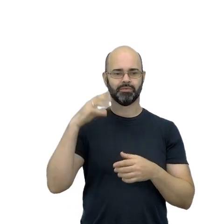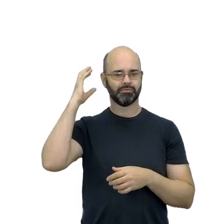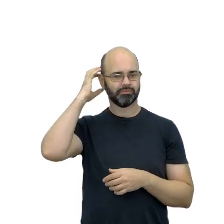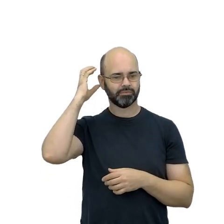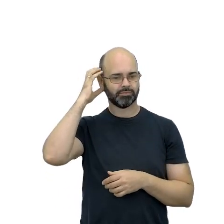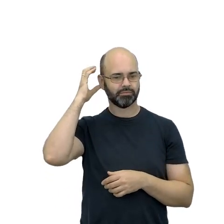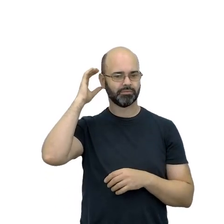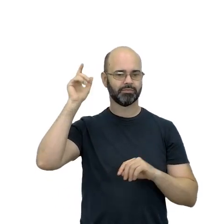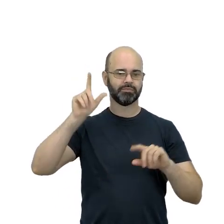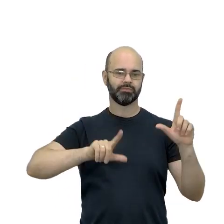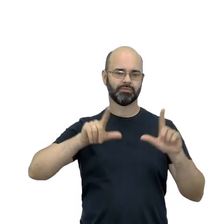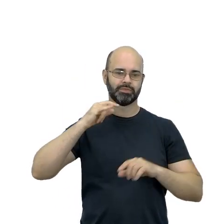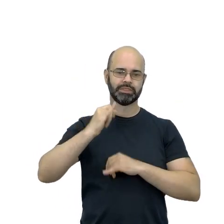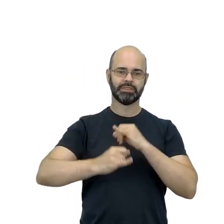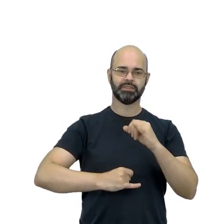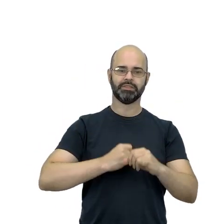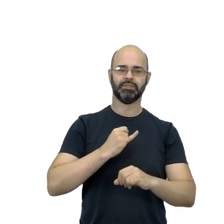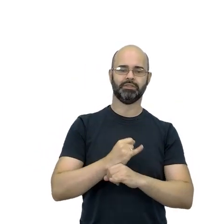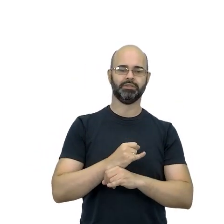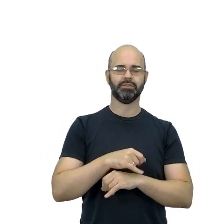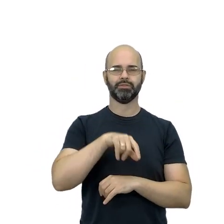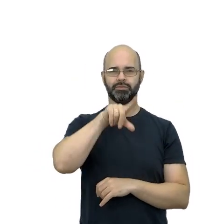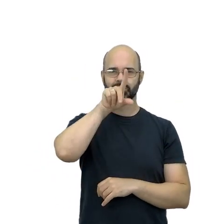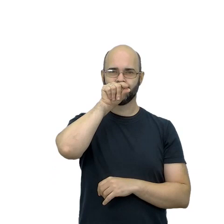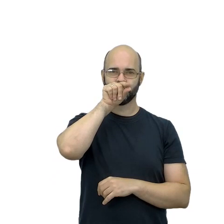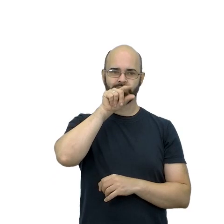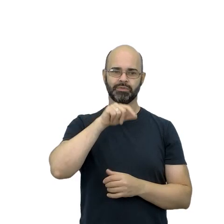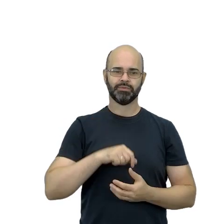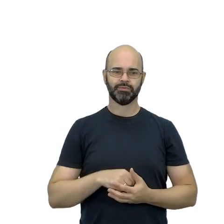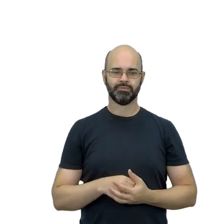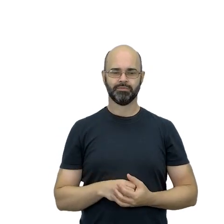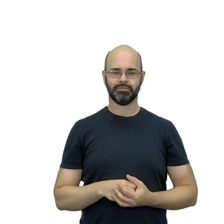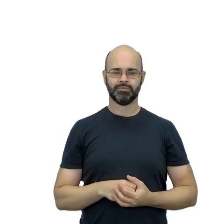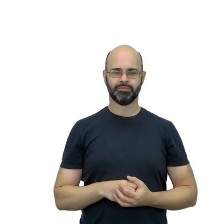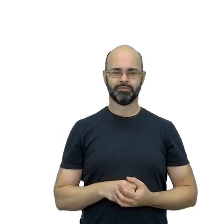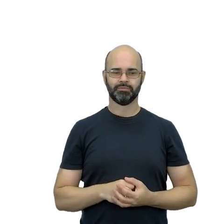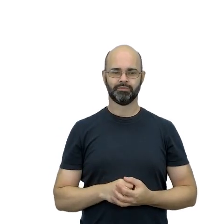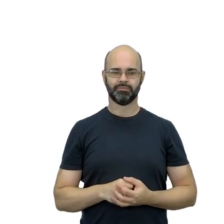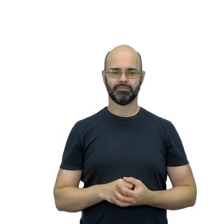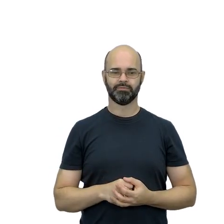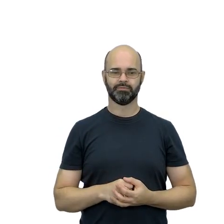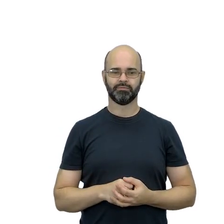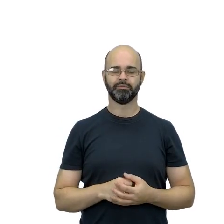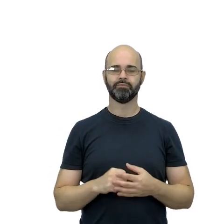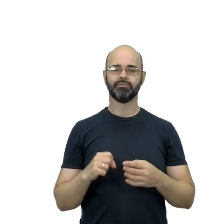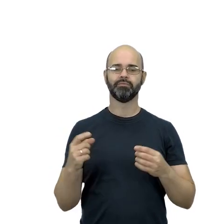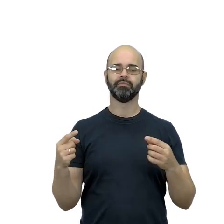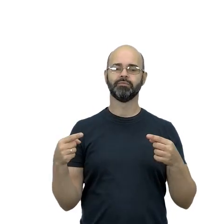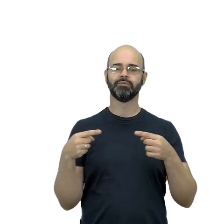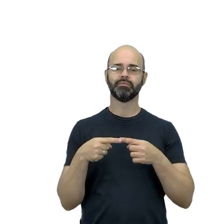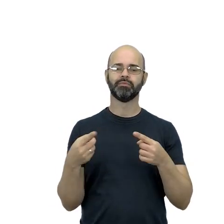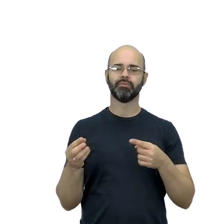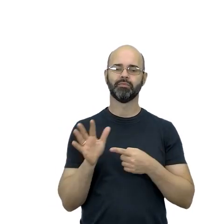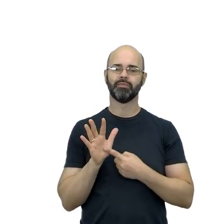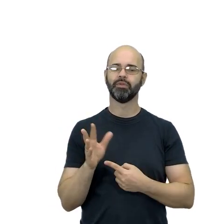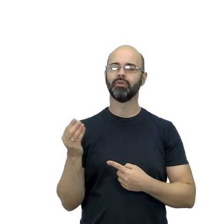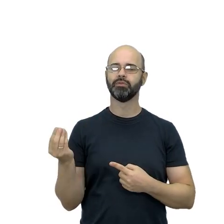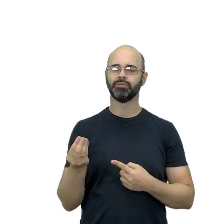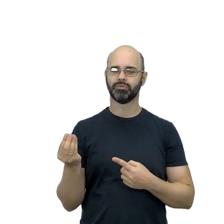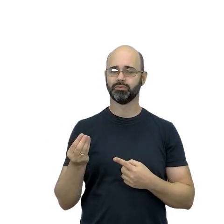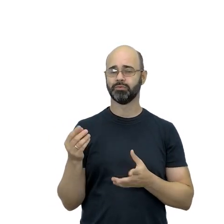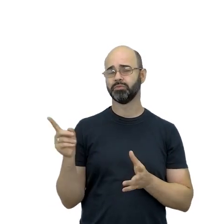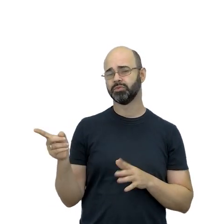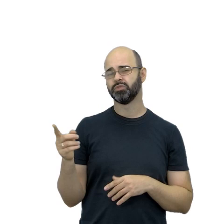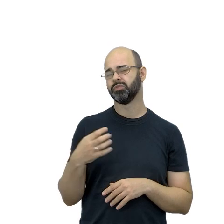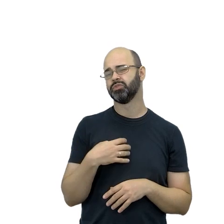TVs, internets, né, no Twitter, né, de como isso se associa. E aqui ele veio, essa foi uma opção